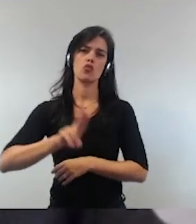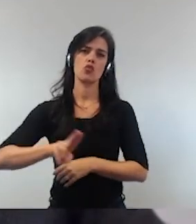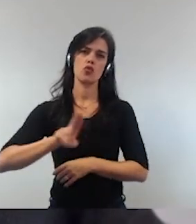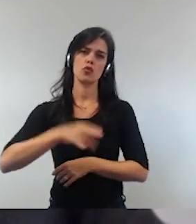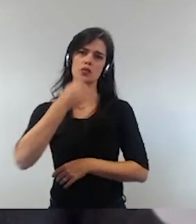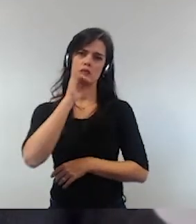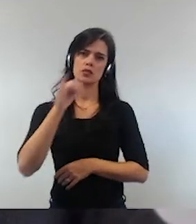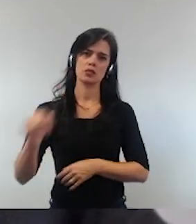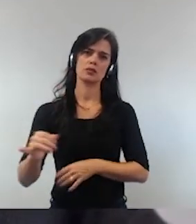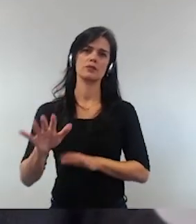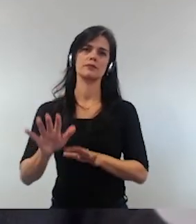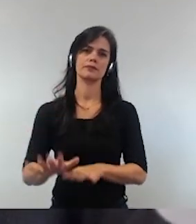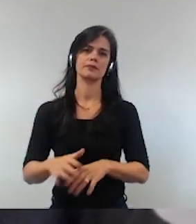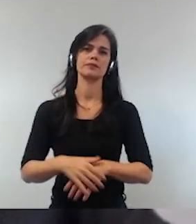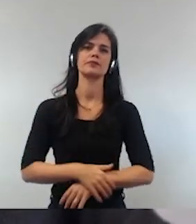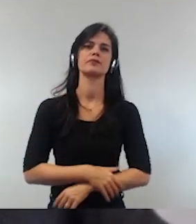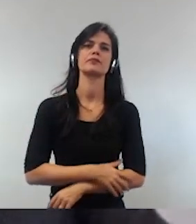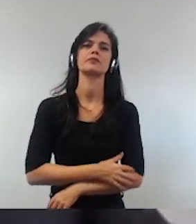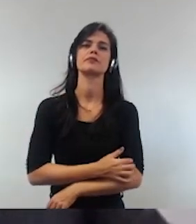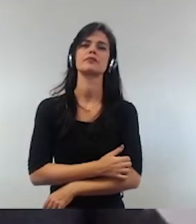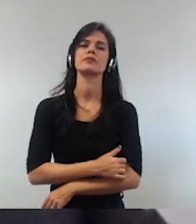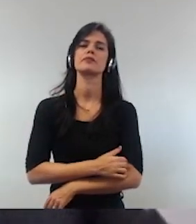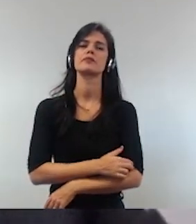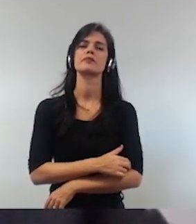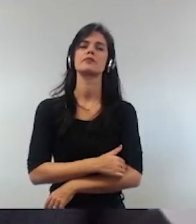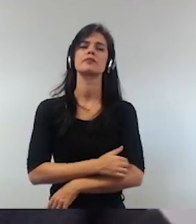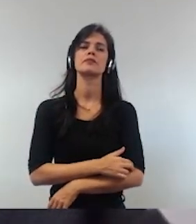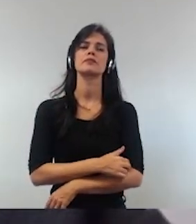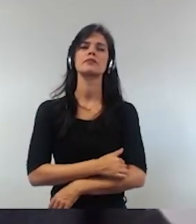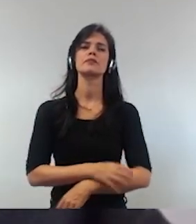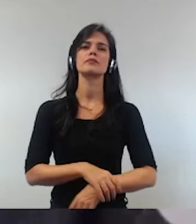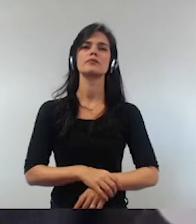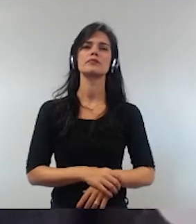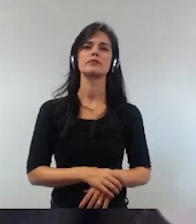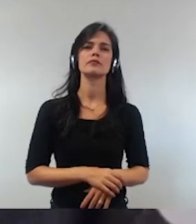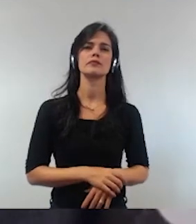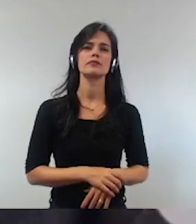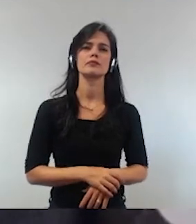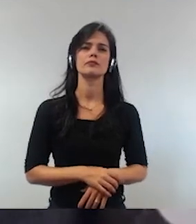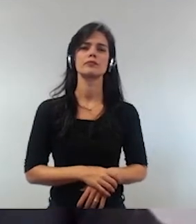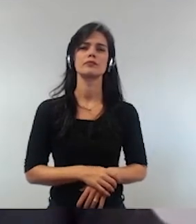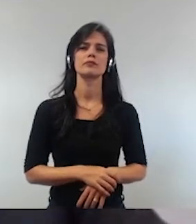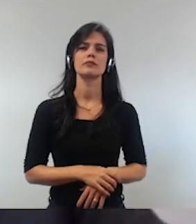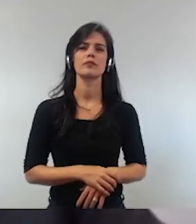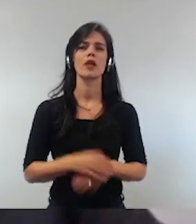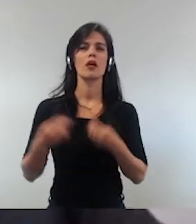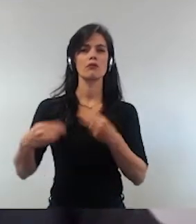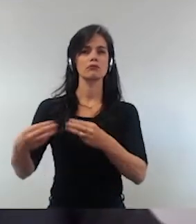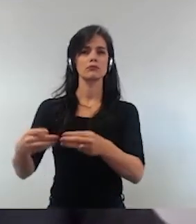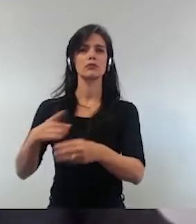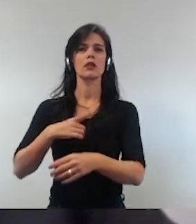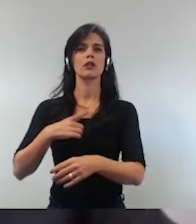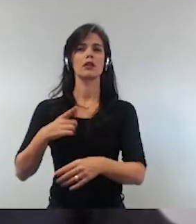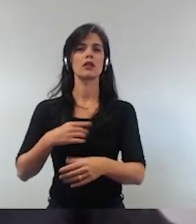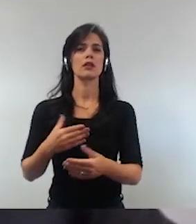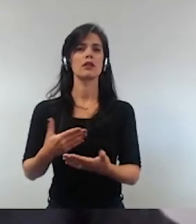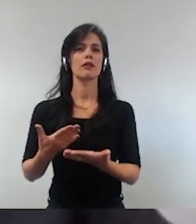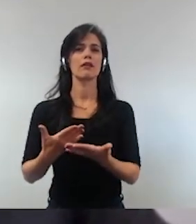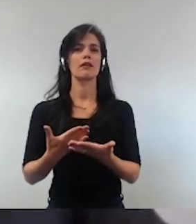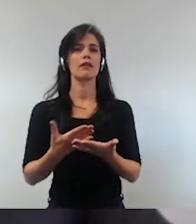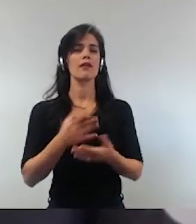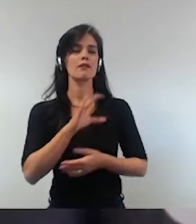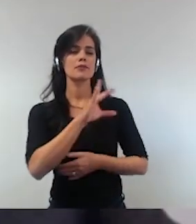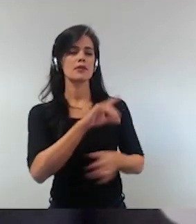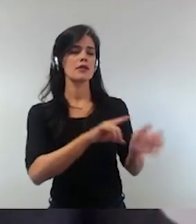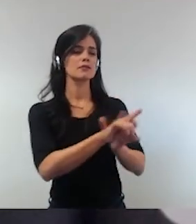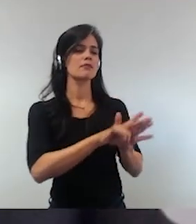pelos agentes regulados e também cumpridos pela ANEEL. E o Ministério se baseia nos estudos da EPE, no planejamento da expansão